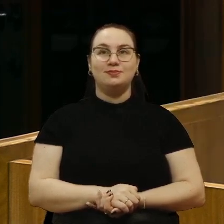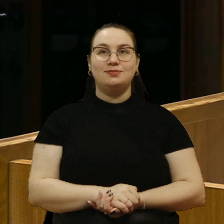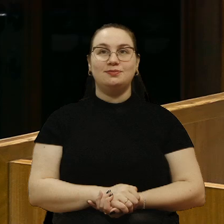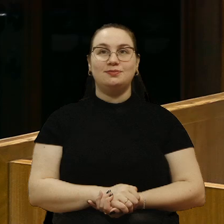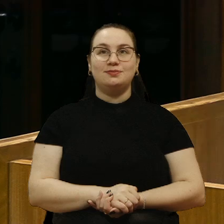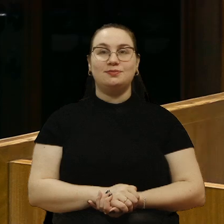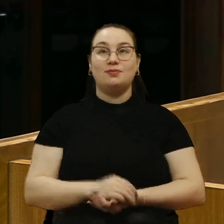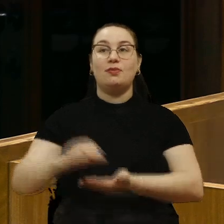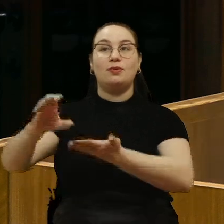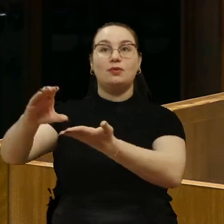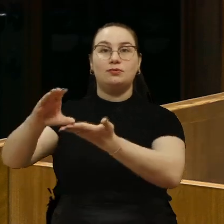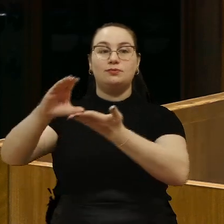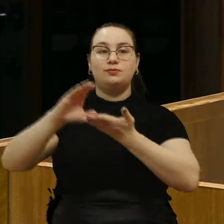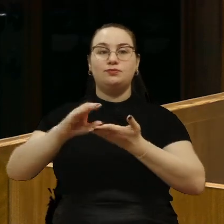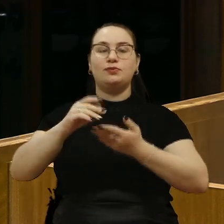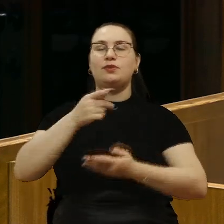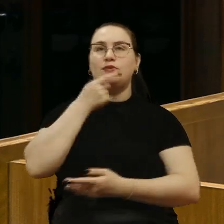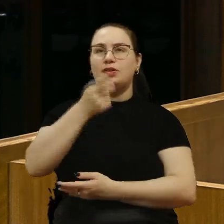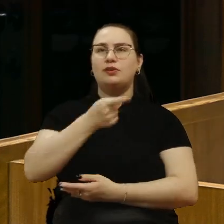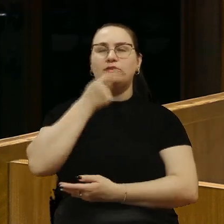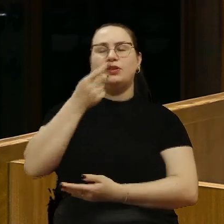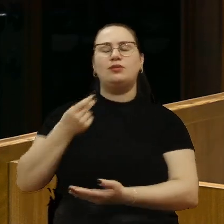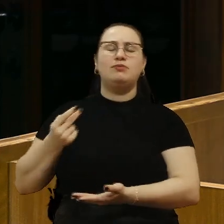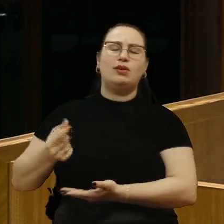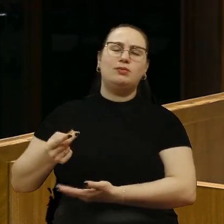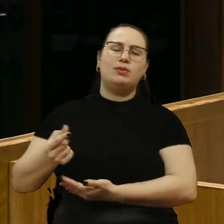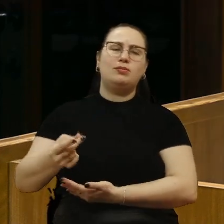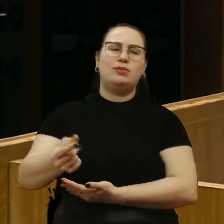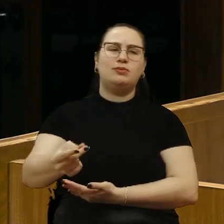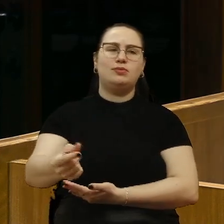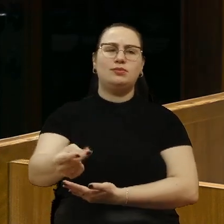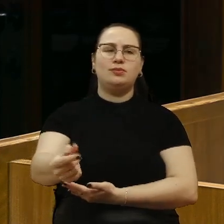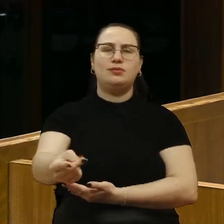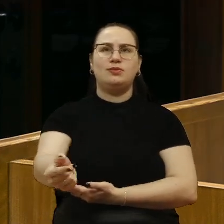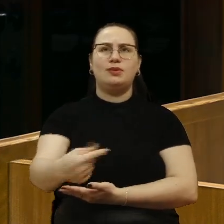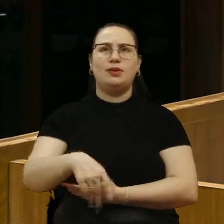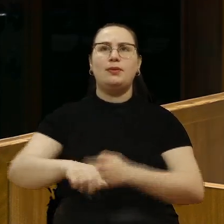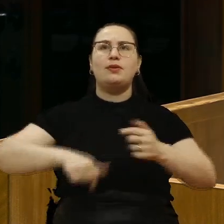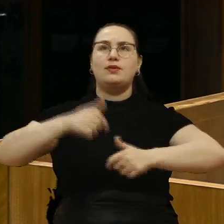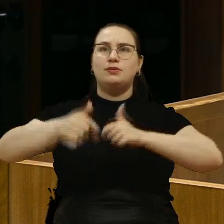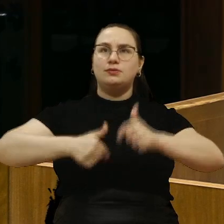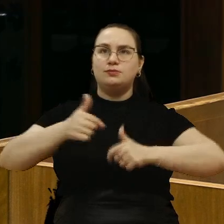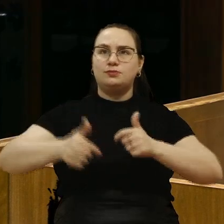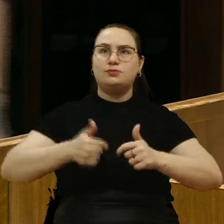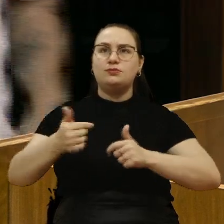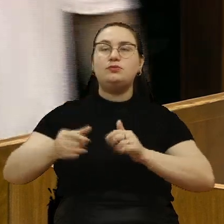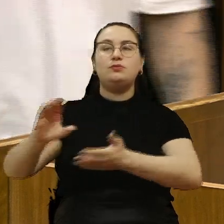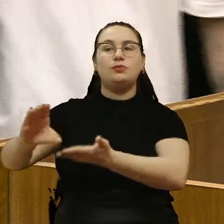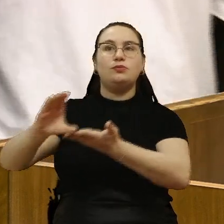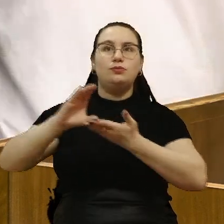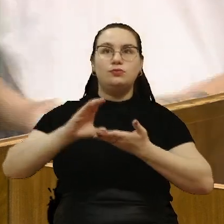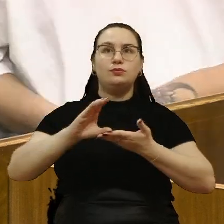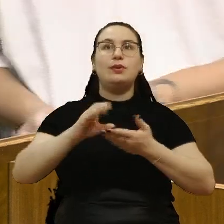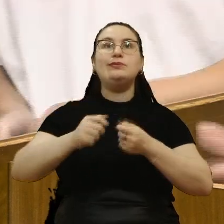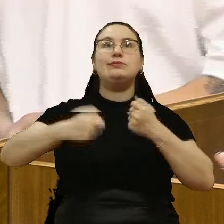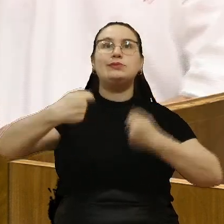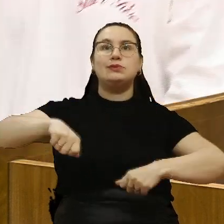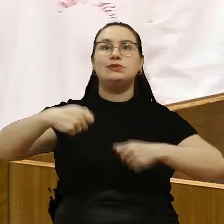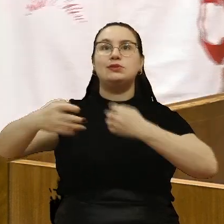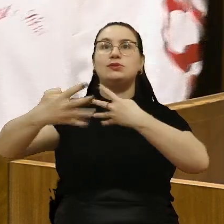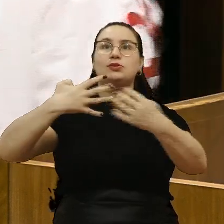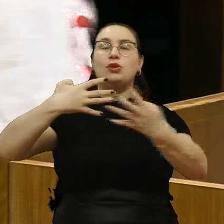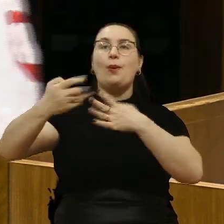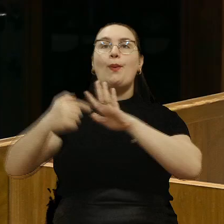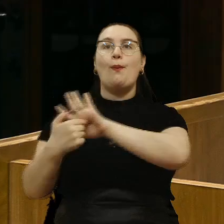As emendas a gente vem falando há muito tempo nessa casa, né, que o governo tem trabalhado muito com a questão das emendas, mas falta transparência de